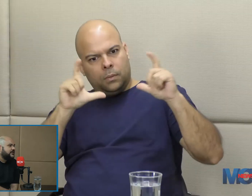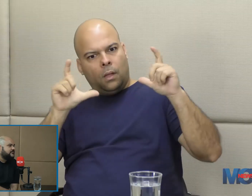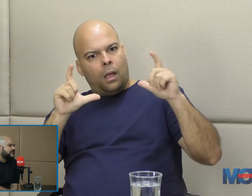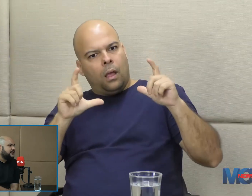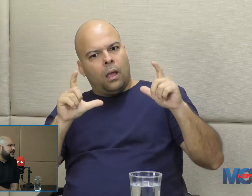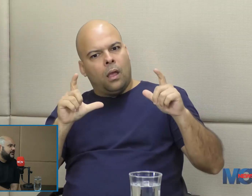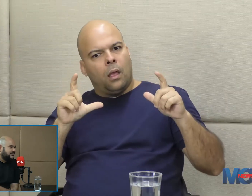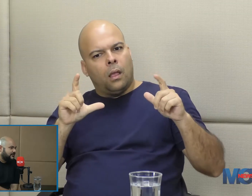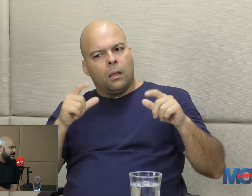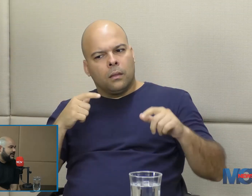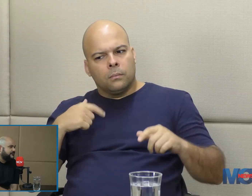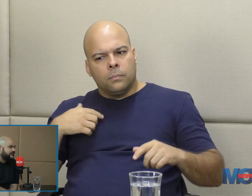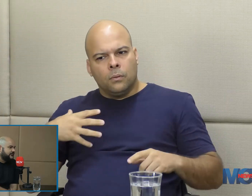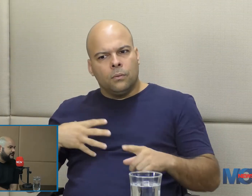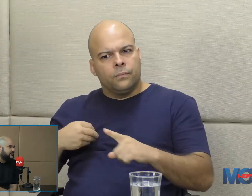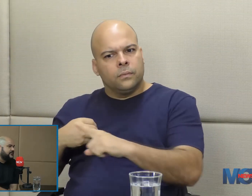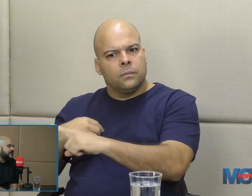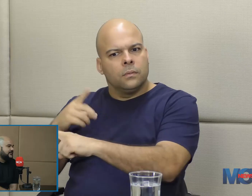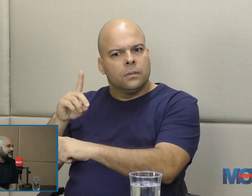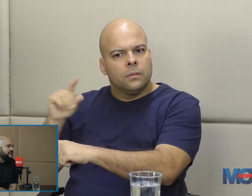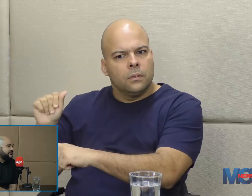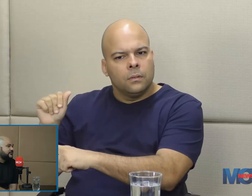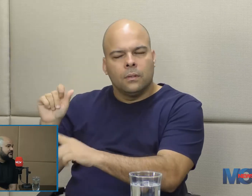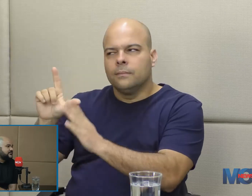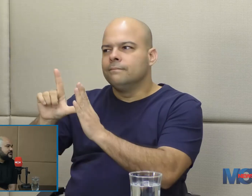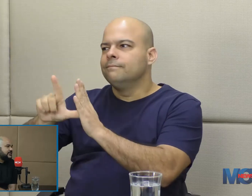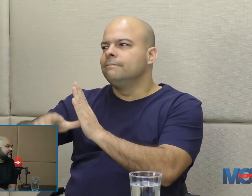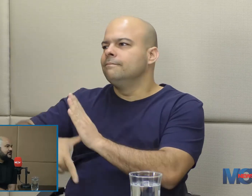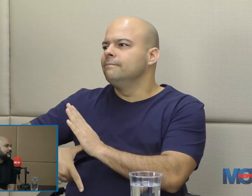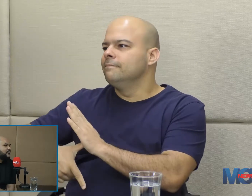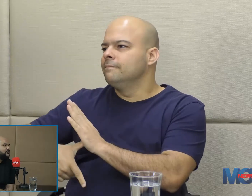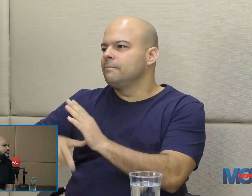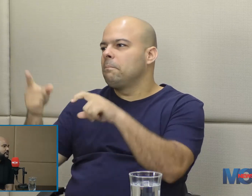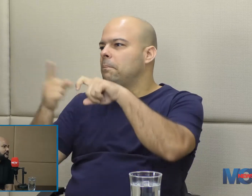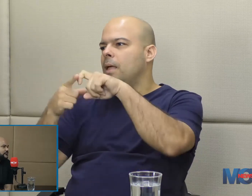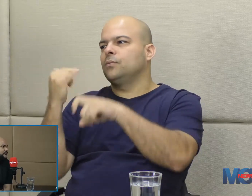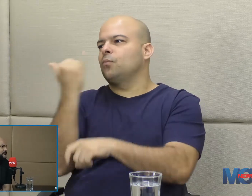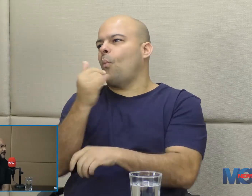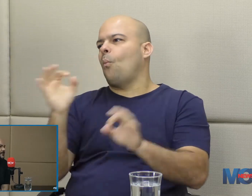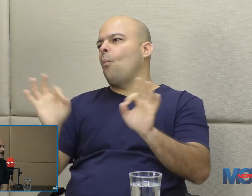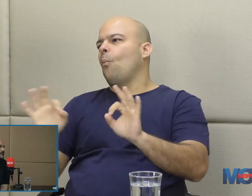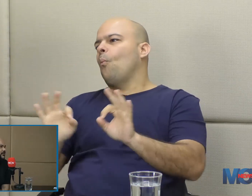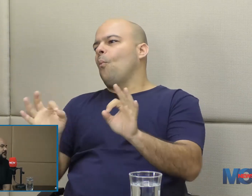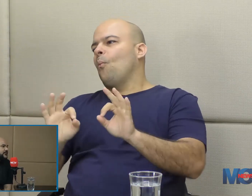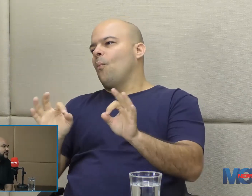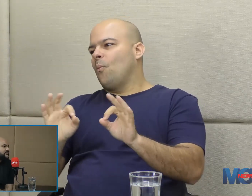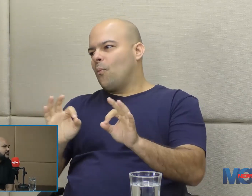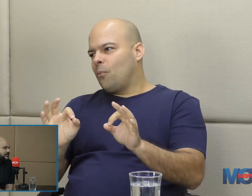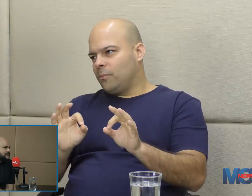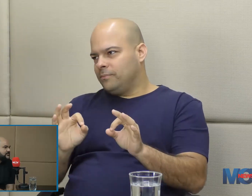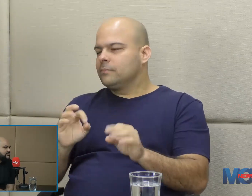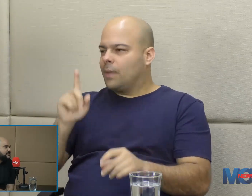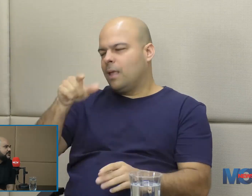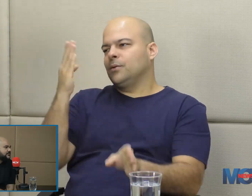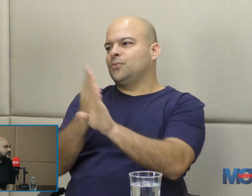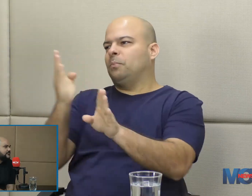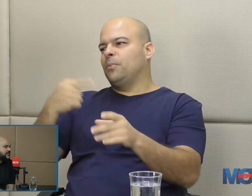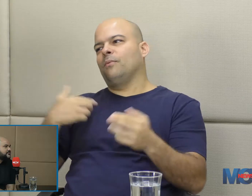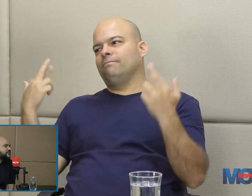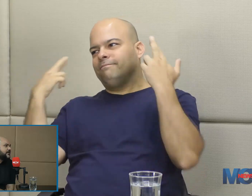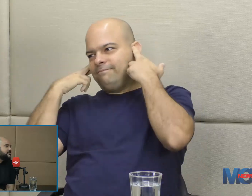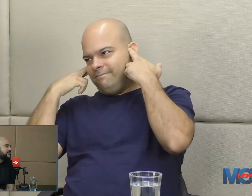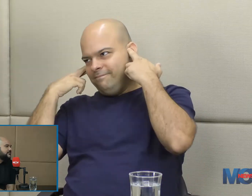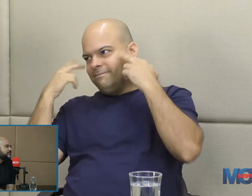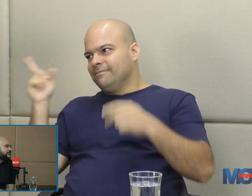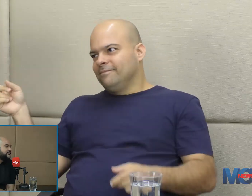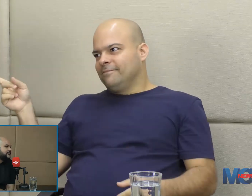filho. Aí a minha mãe naquela hora ela viu isso e ficou assustada, ela tomou um susto. Porque antes eu tinha ido no médico